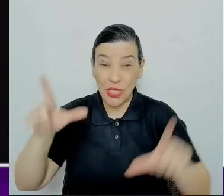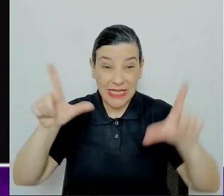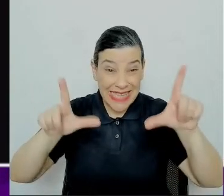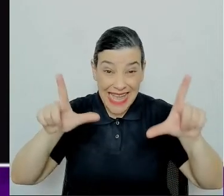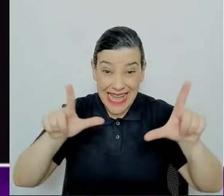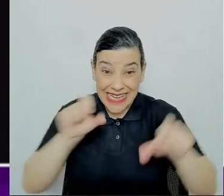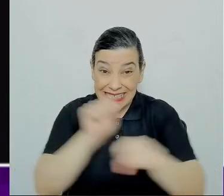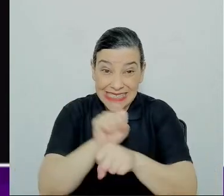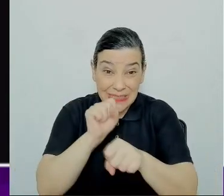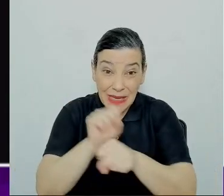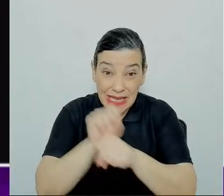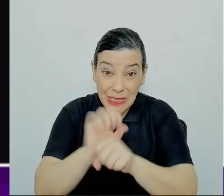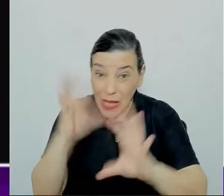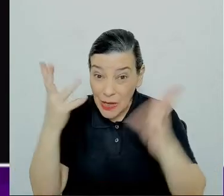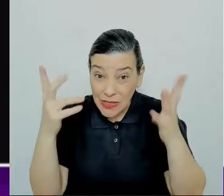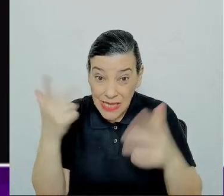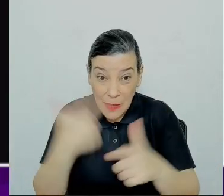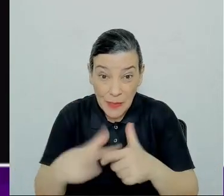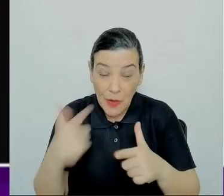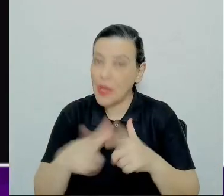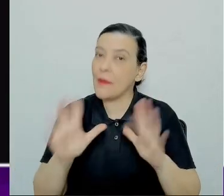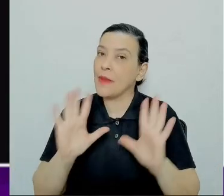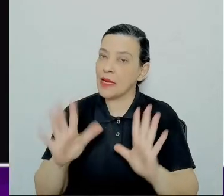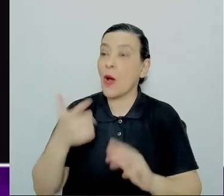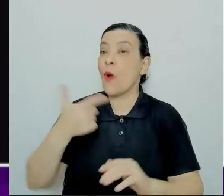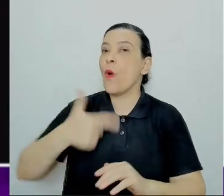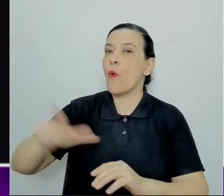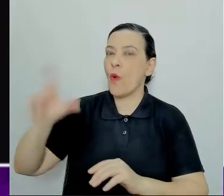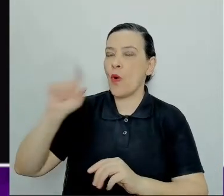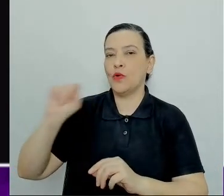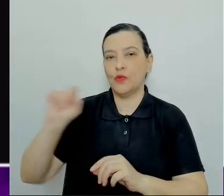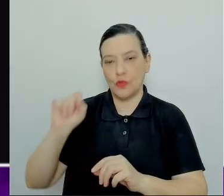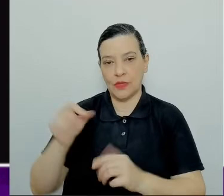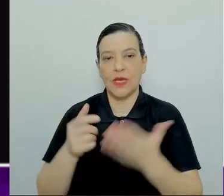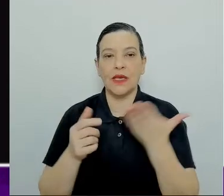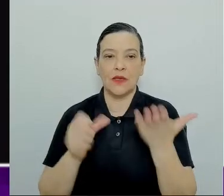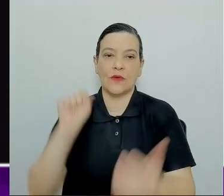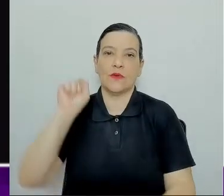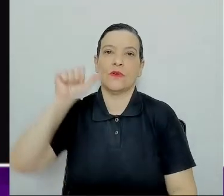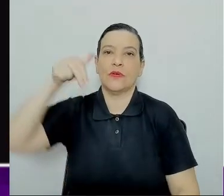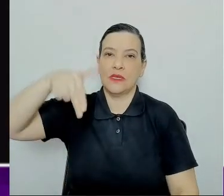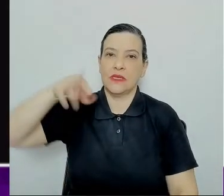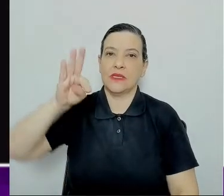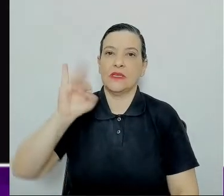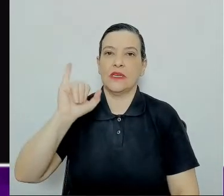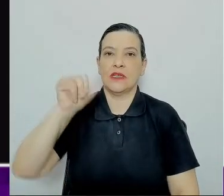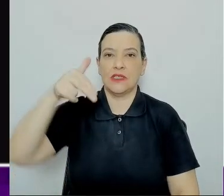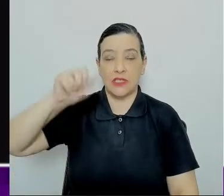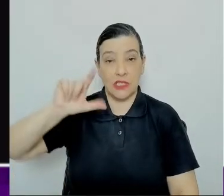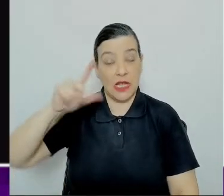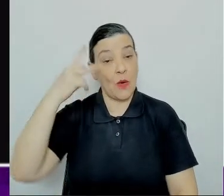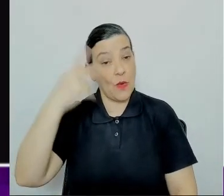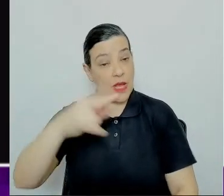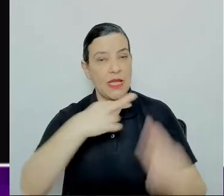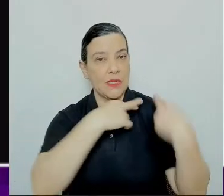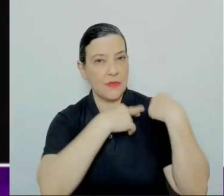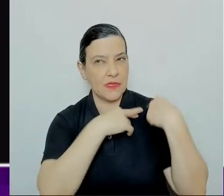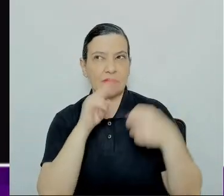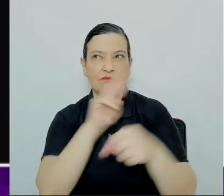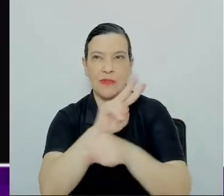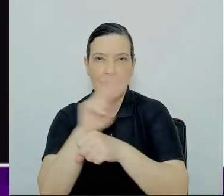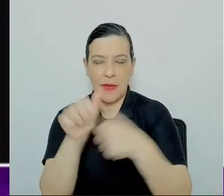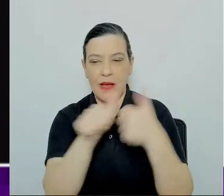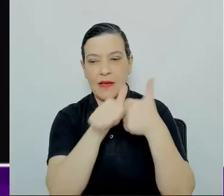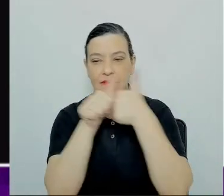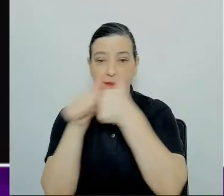que algo aconteça. Eu preciso que alguém olhe isso para mim. E o Sentinel seria quem poderia fazer essa atividade. A partir do momento